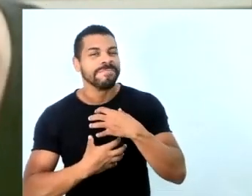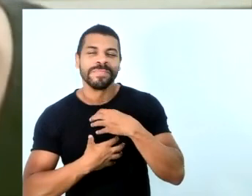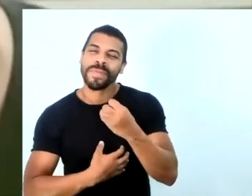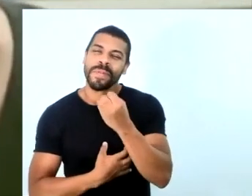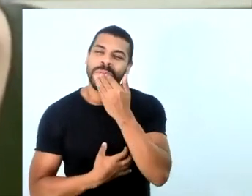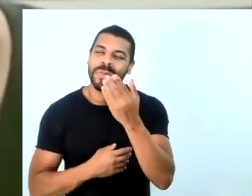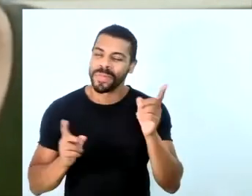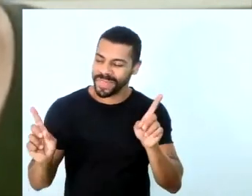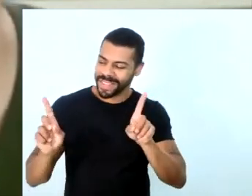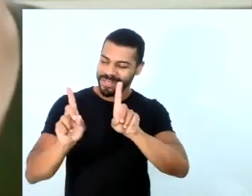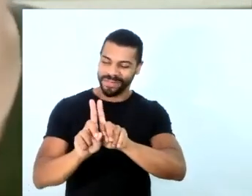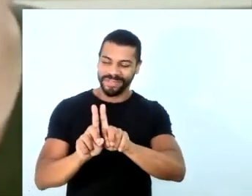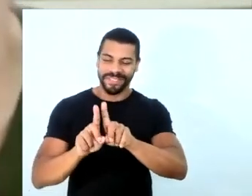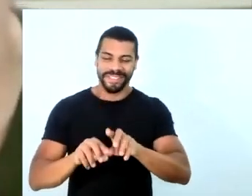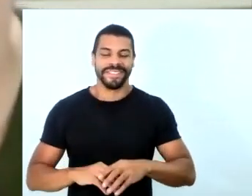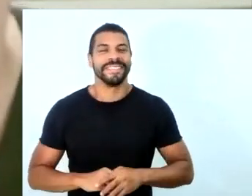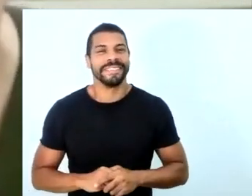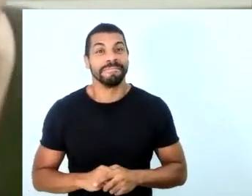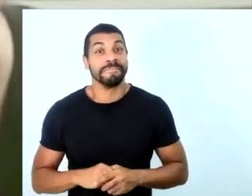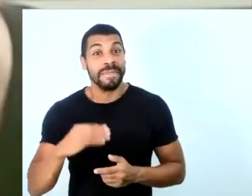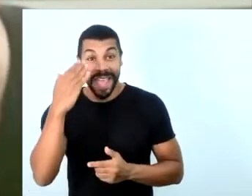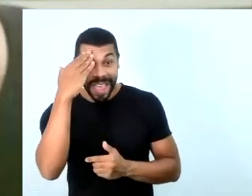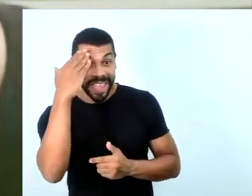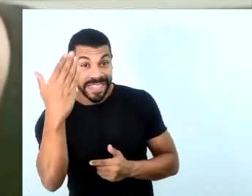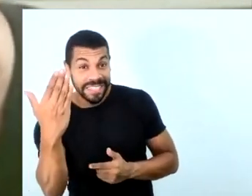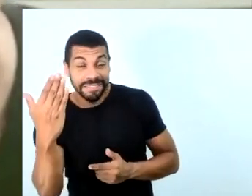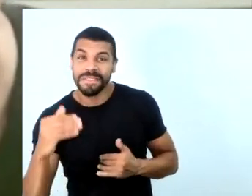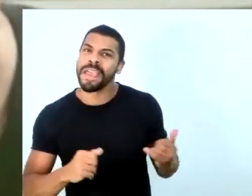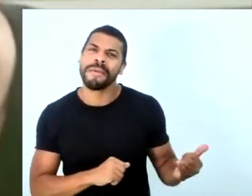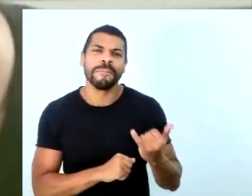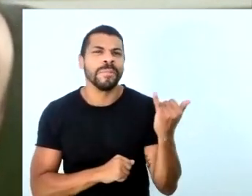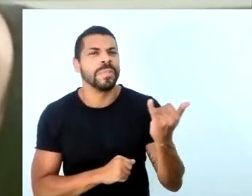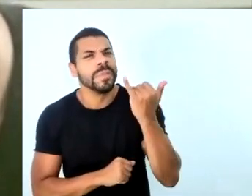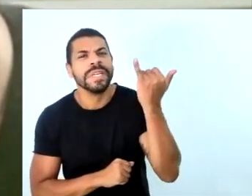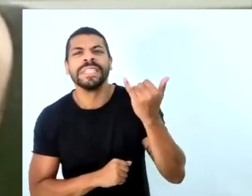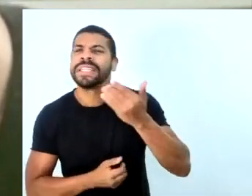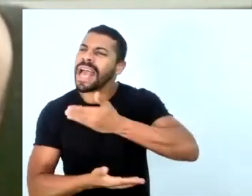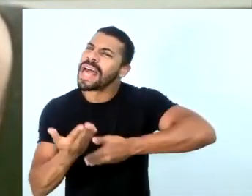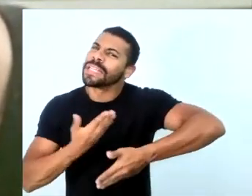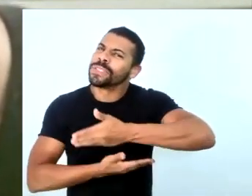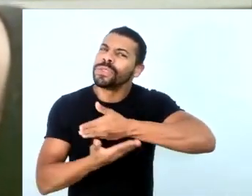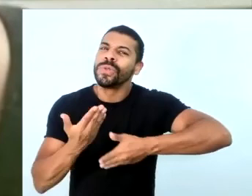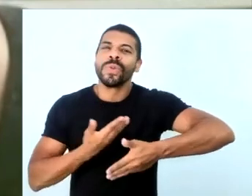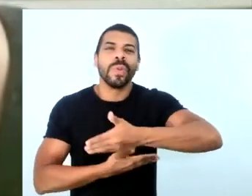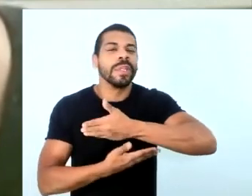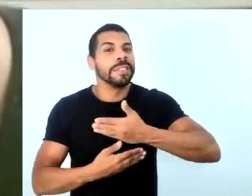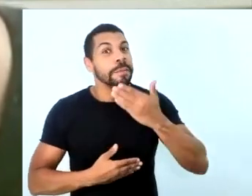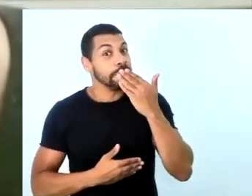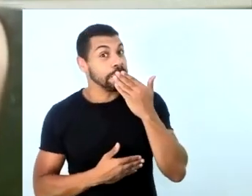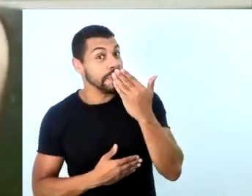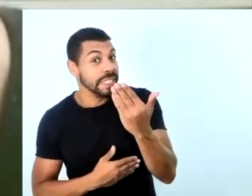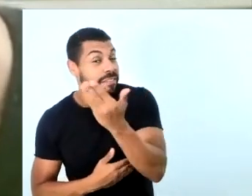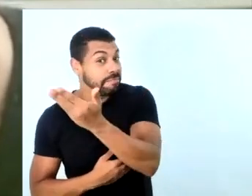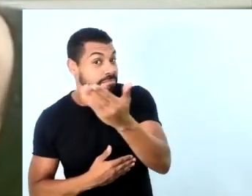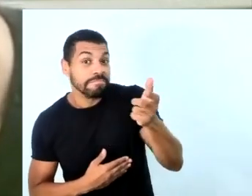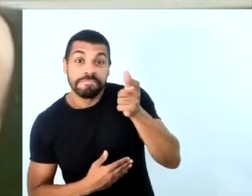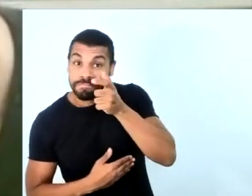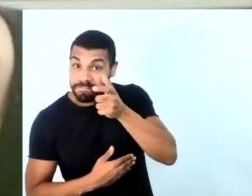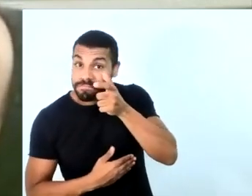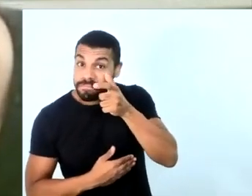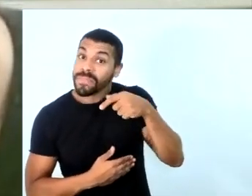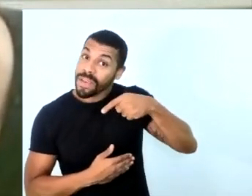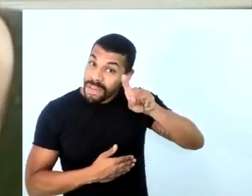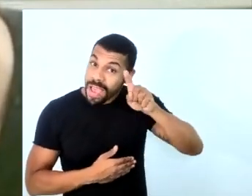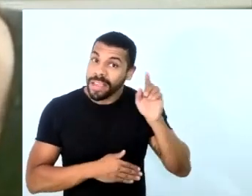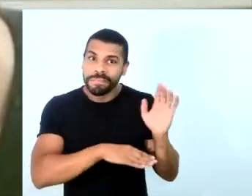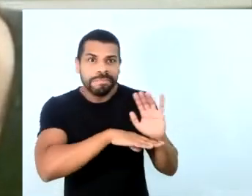porque realmente é sempre muito bom estar com você. Eu agradeço, acho importante a possibilidade da troca. Pedir às